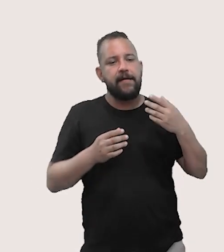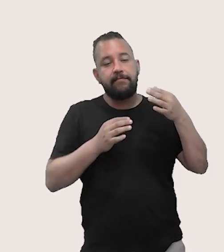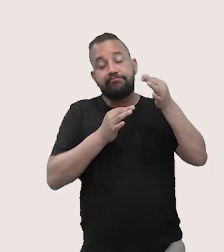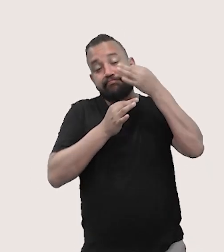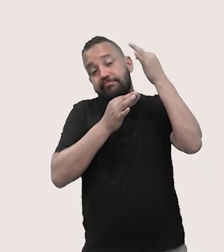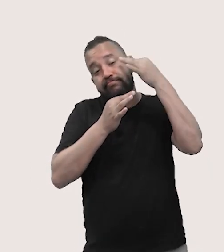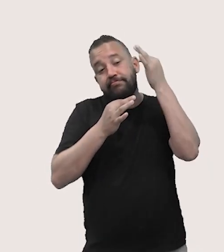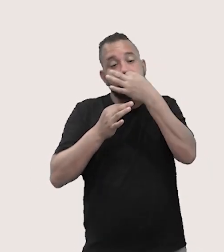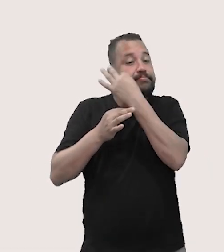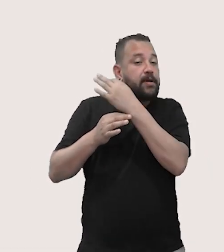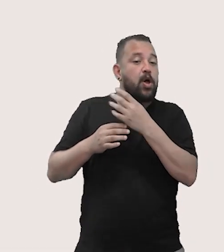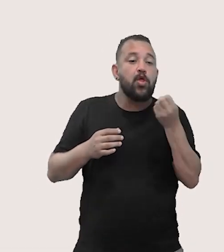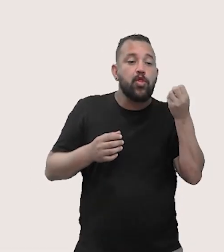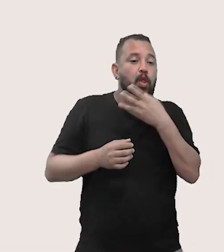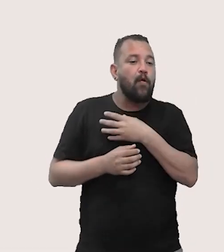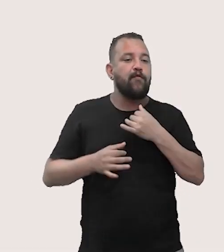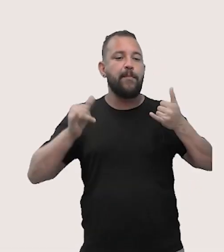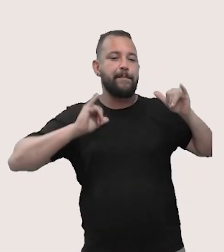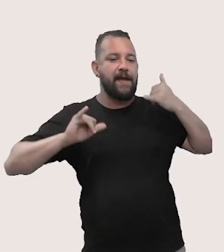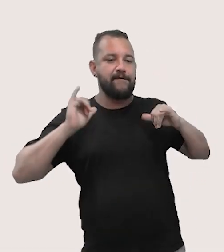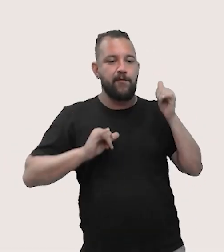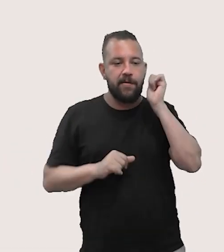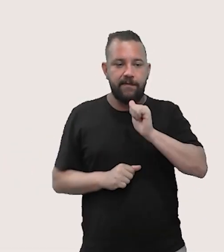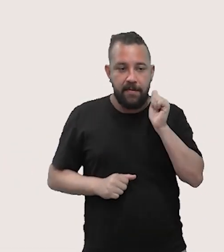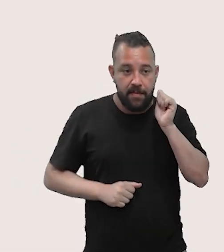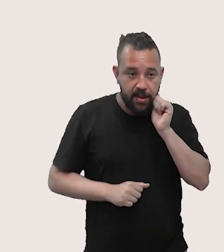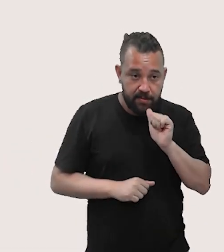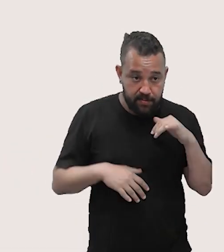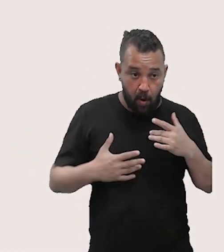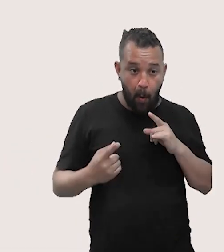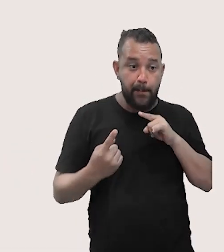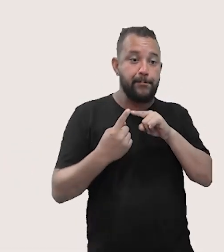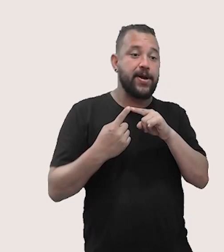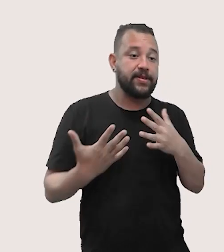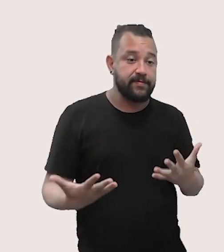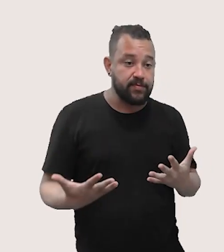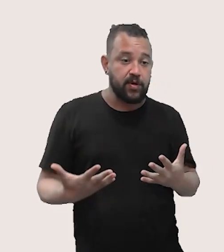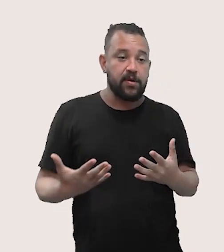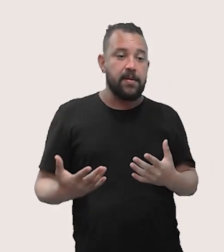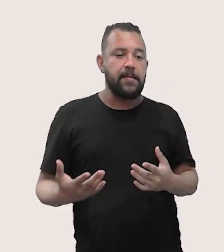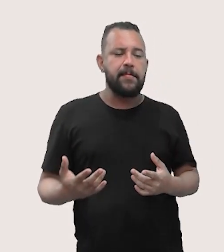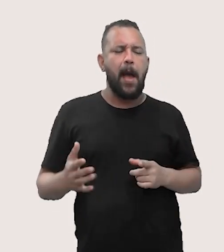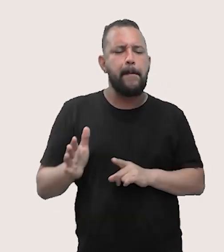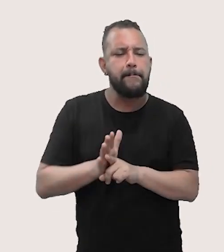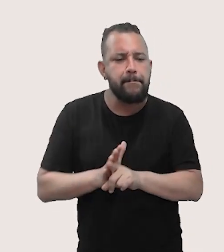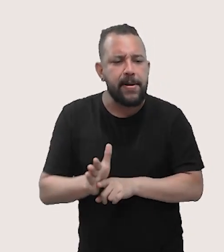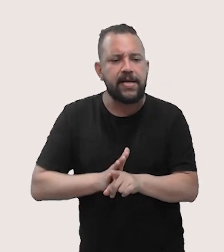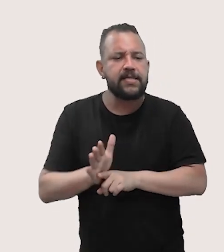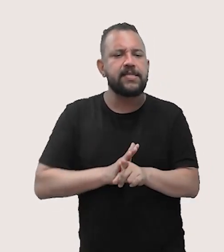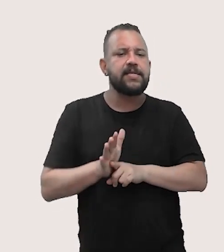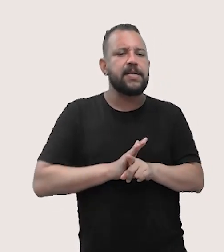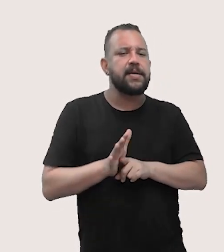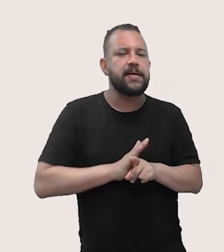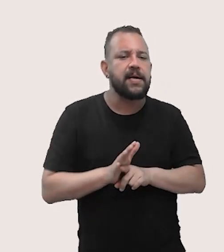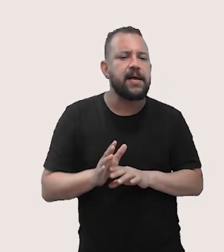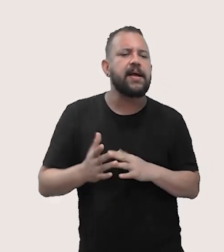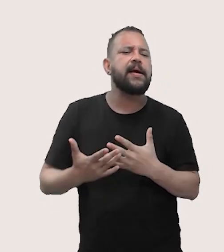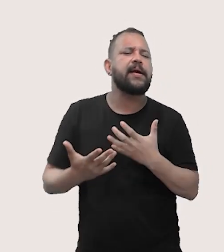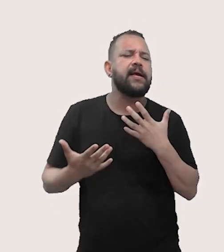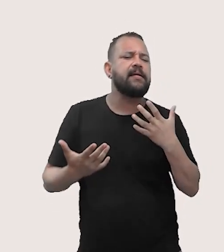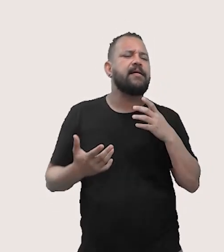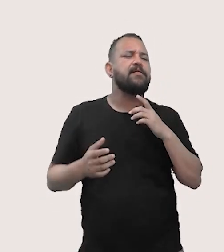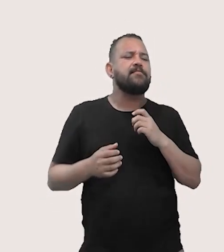lançar um novo perfume feminino no mercado. Com esse objetivo, encomendou uma pesquisa a um instituto especializado a fim de levantar